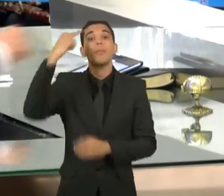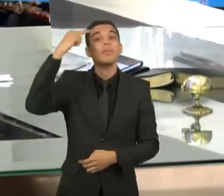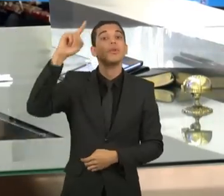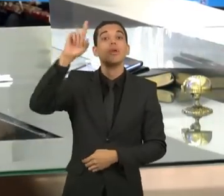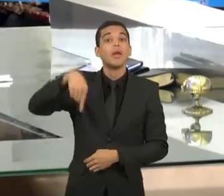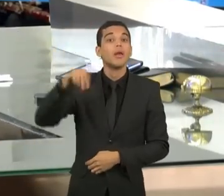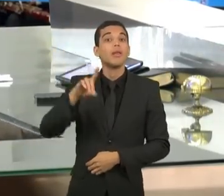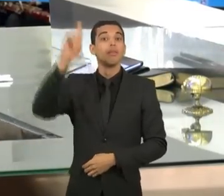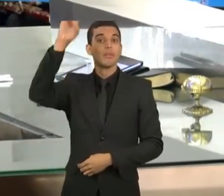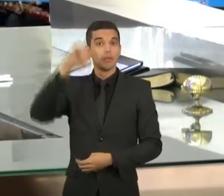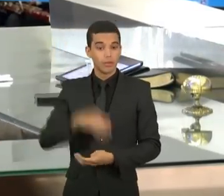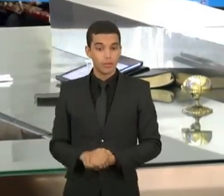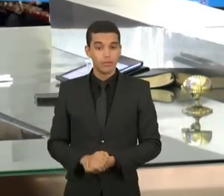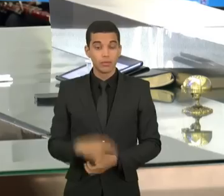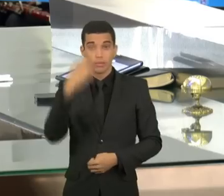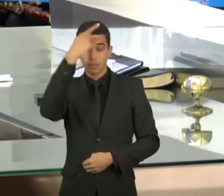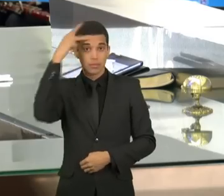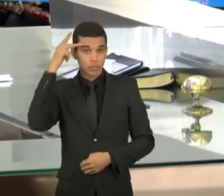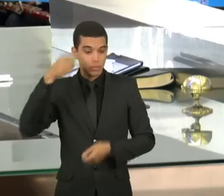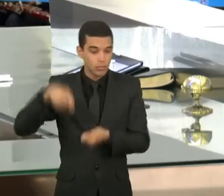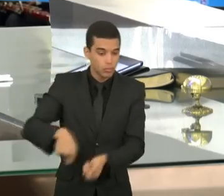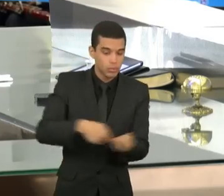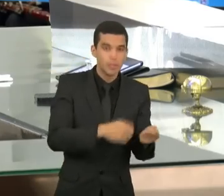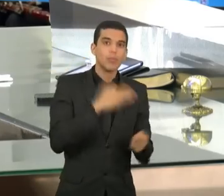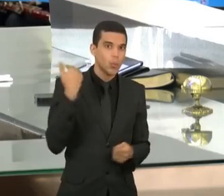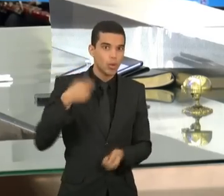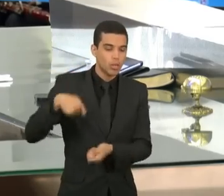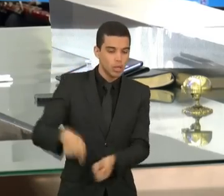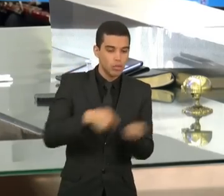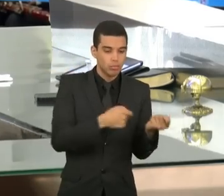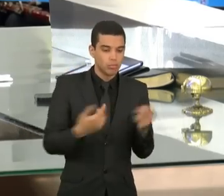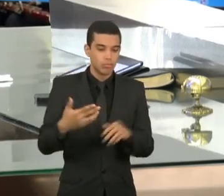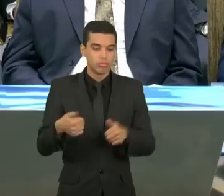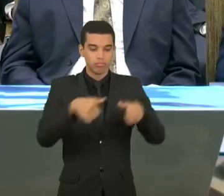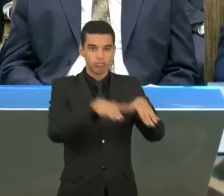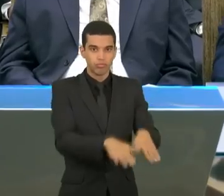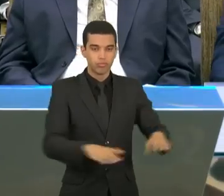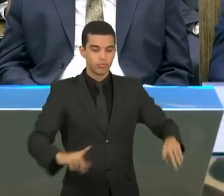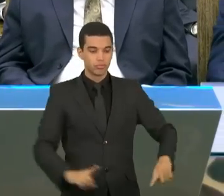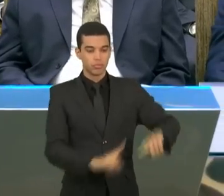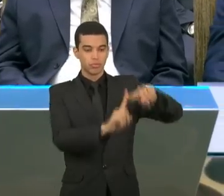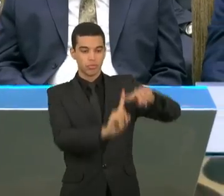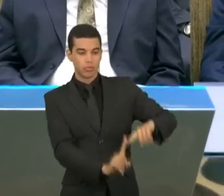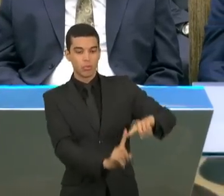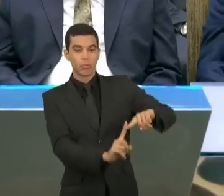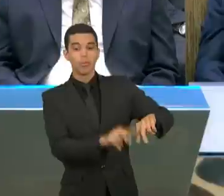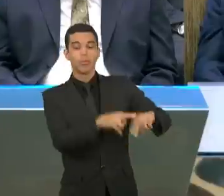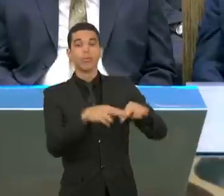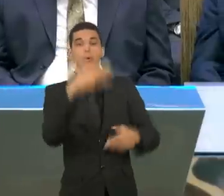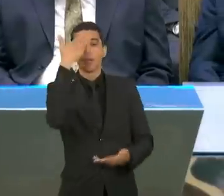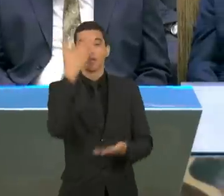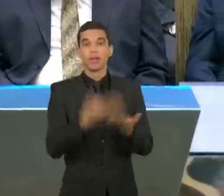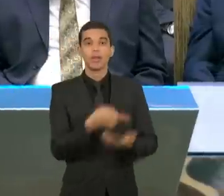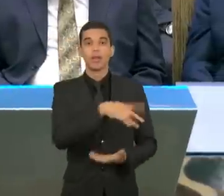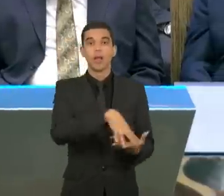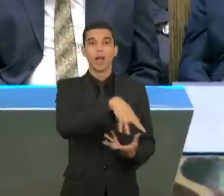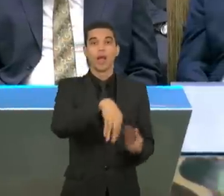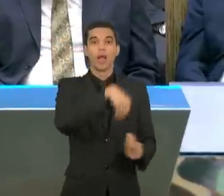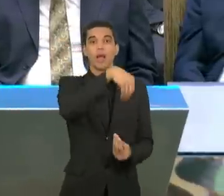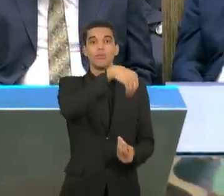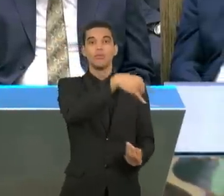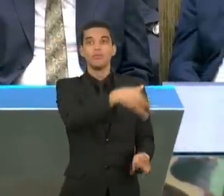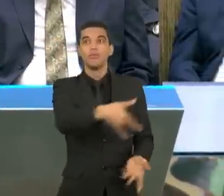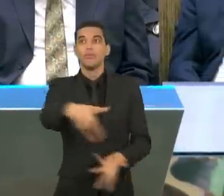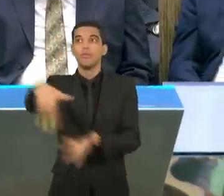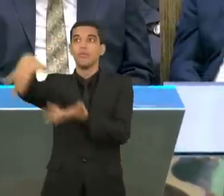seus mortos por acreditar na imortalidade da alma e que eles voltariam a